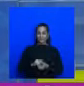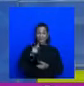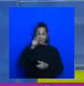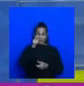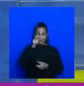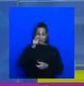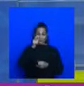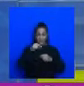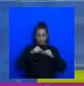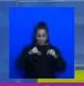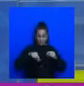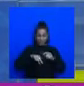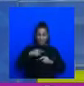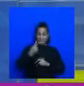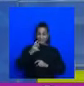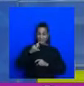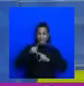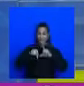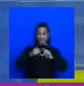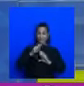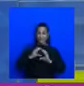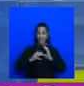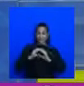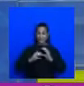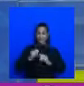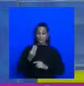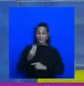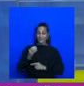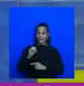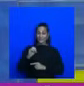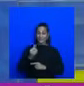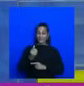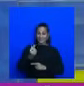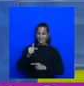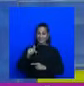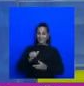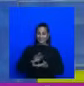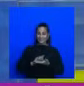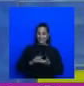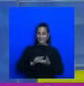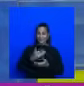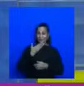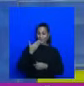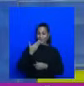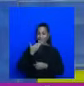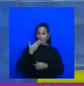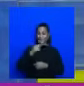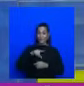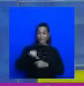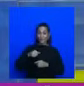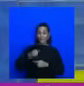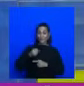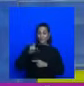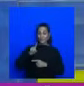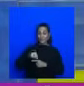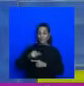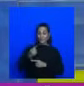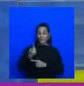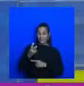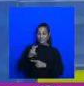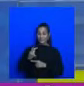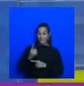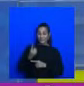Vamos conferir as 15 dezenas sorteadas no concurso 3017 da Loto Fácil. As dezenas sorteadas